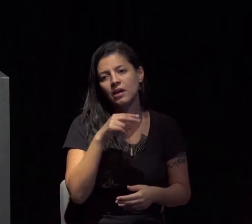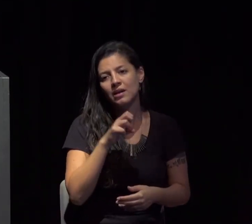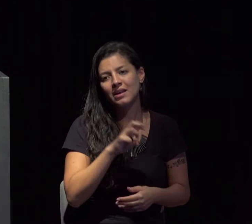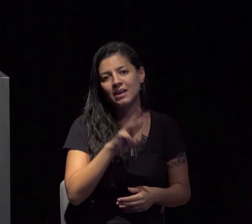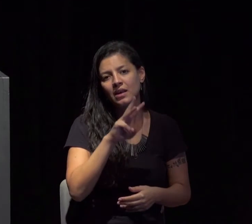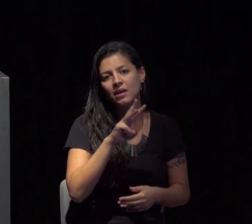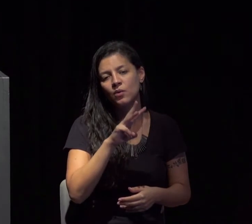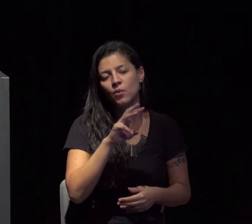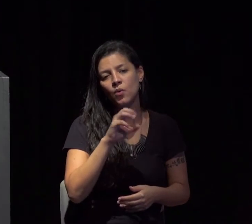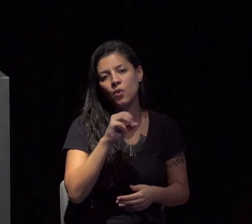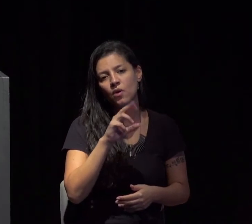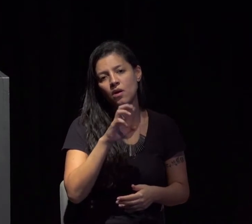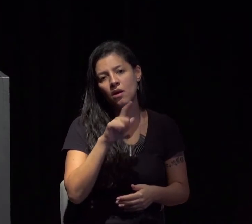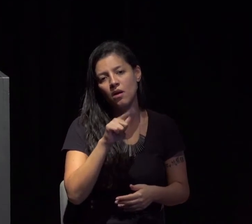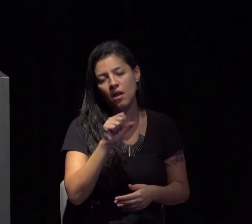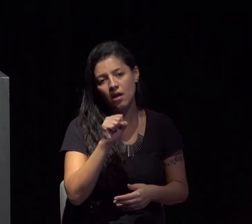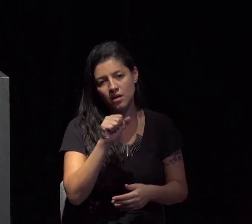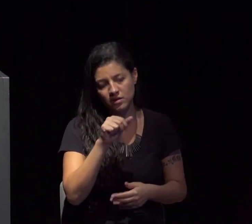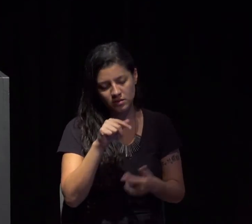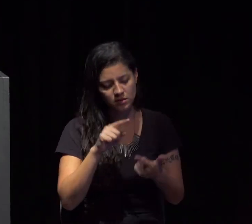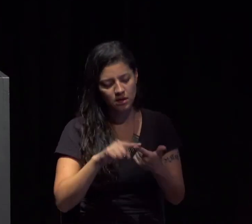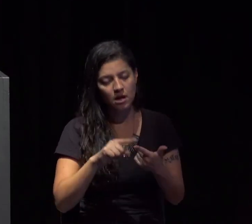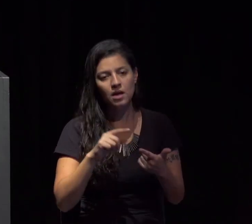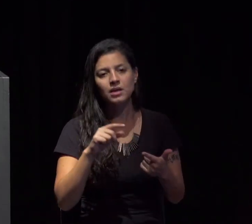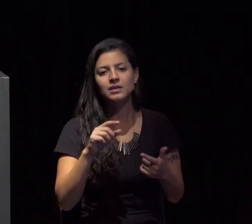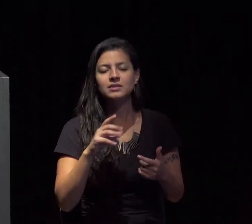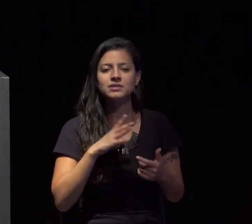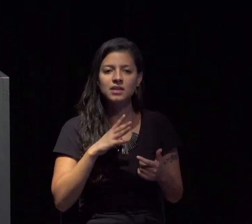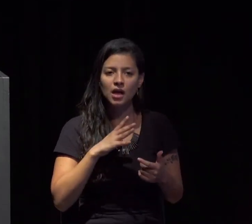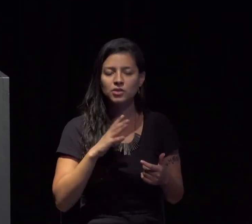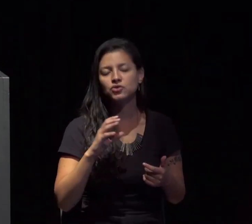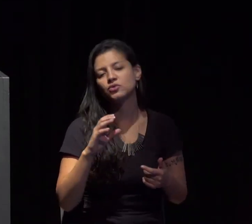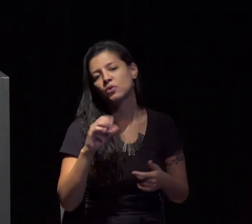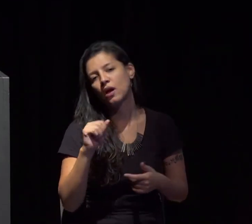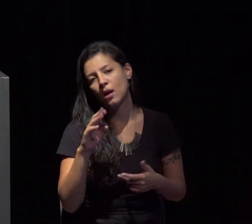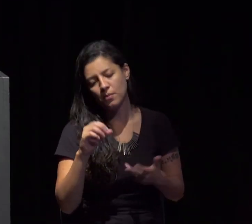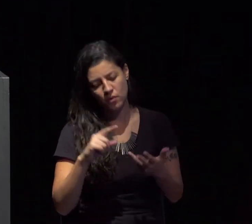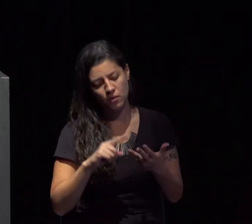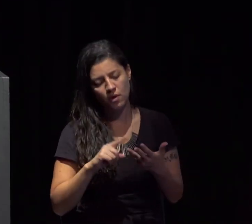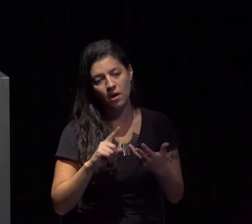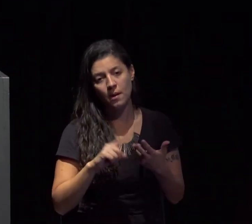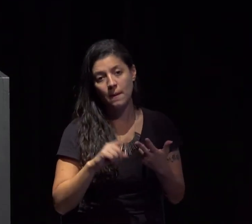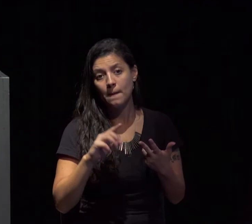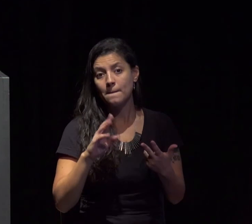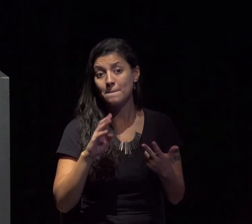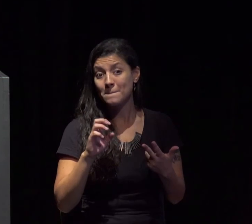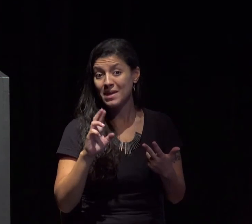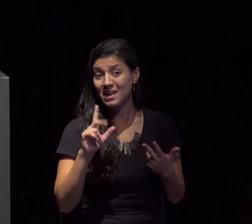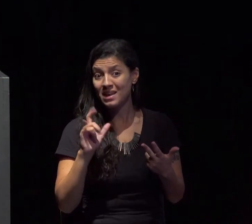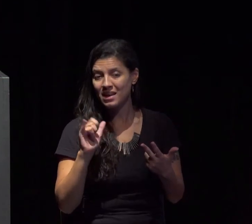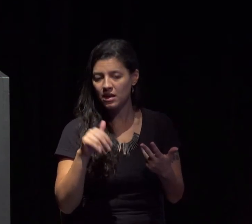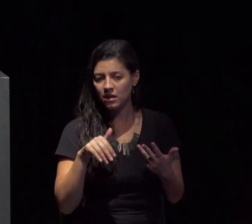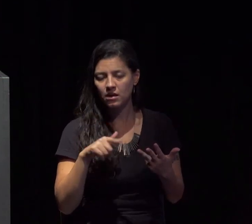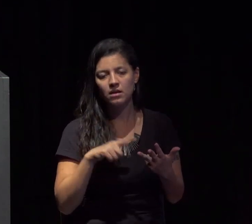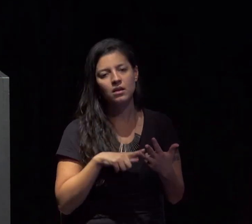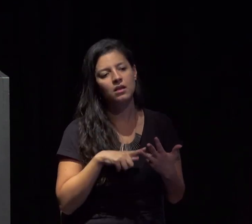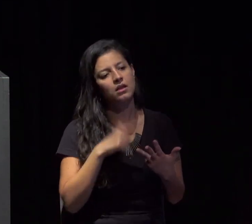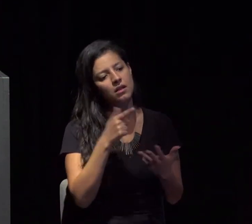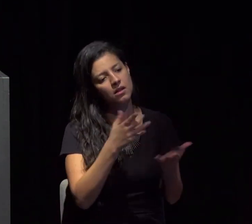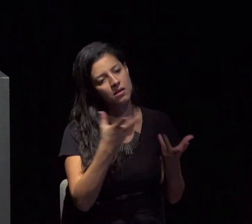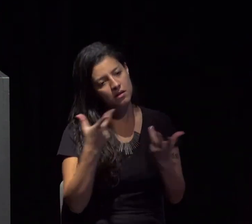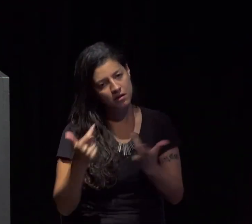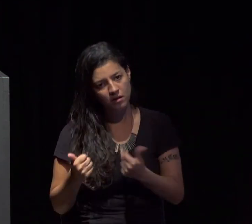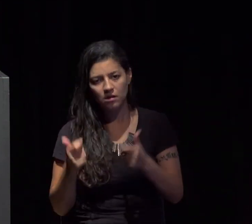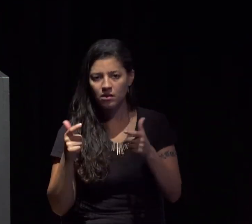Bienal de Ganju, Bienal da Cidade do Cabo, Bienal de Benin, Bienal de Gothenburg. Mais recentemente, TANCONS foi curadora convidada